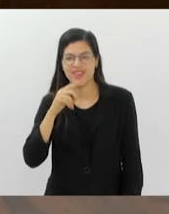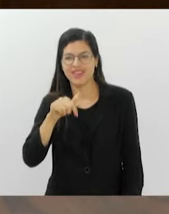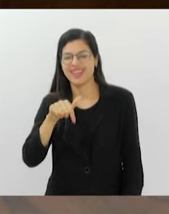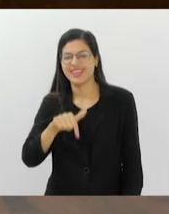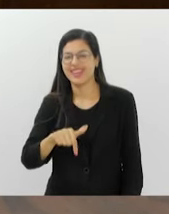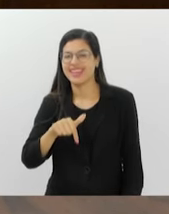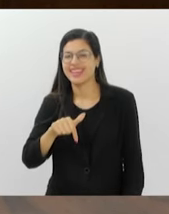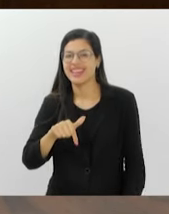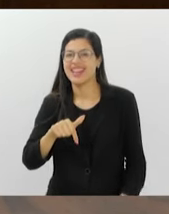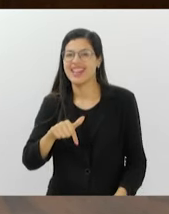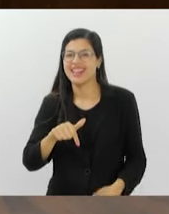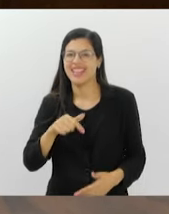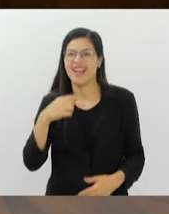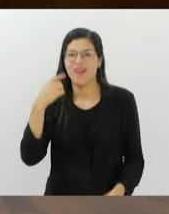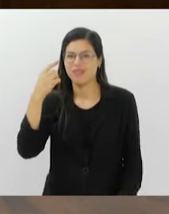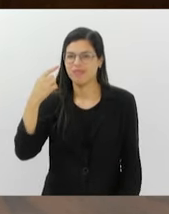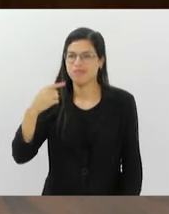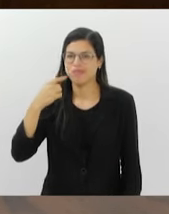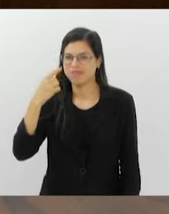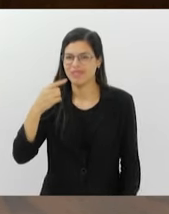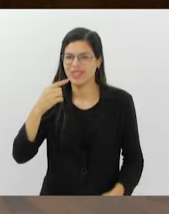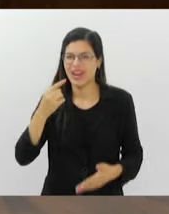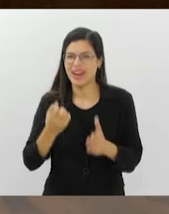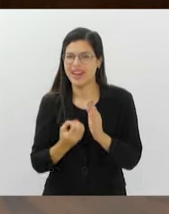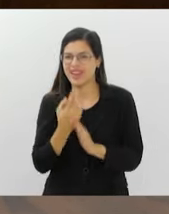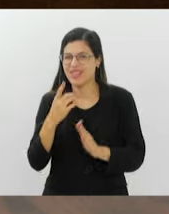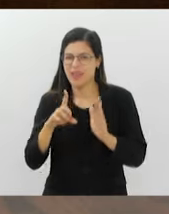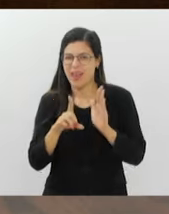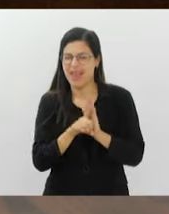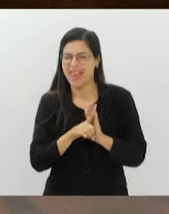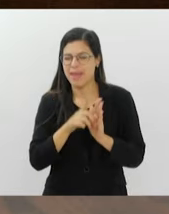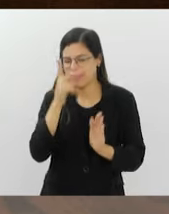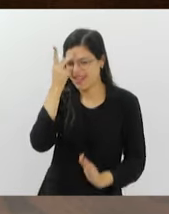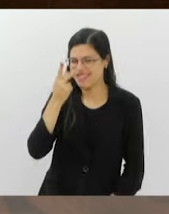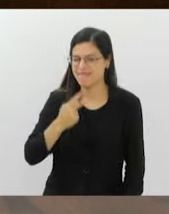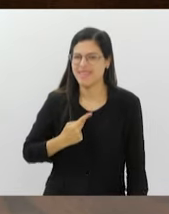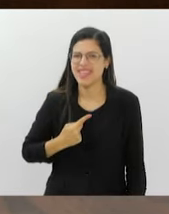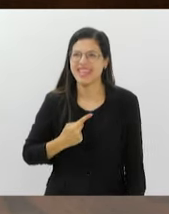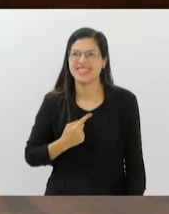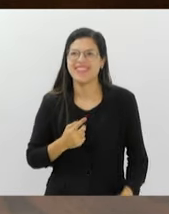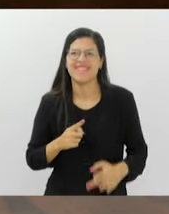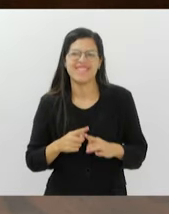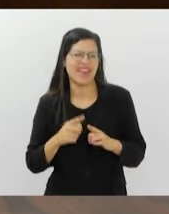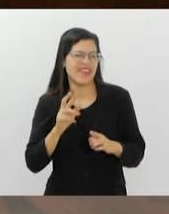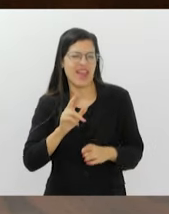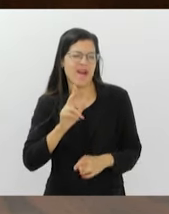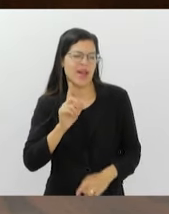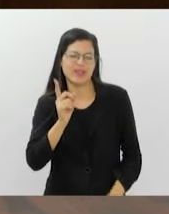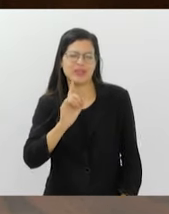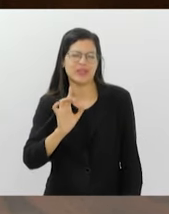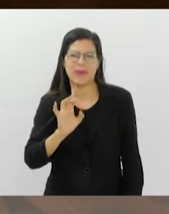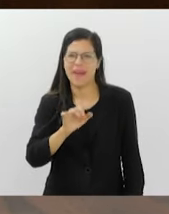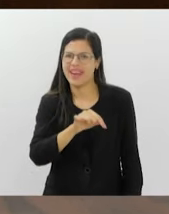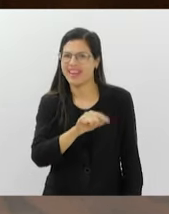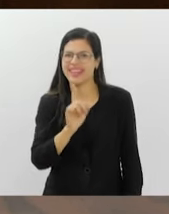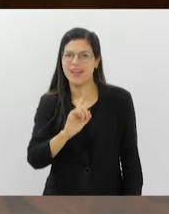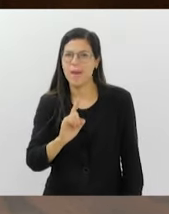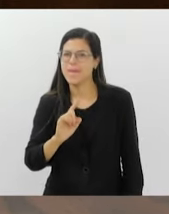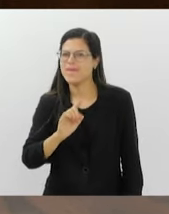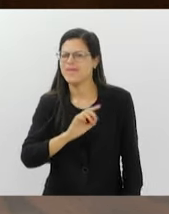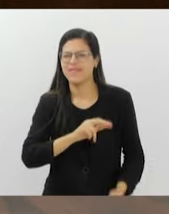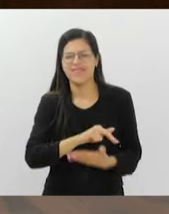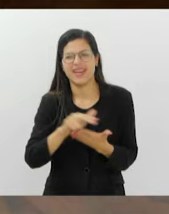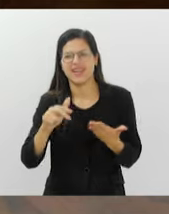própria mas não é só ele não ele tá advogando né mar na causa de milhares de homens né de